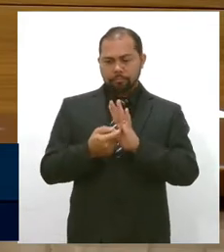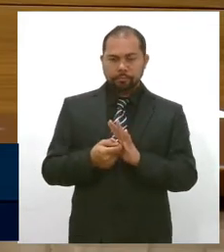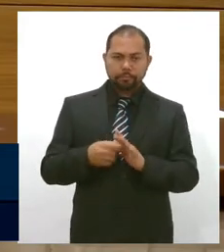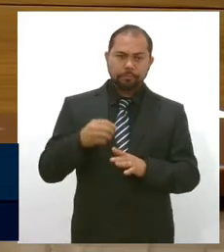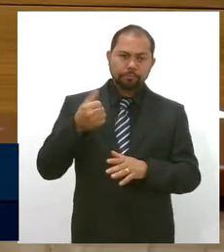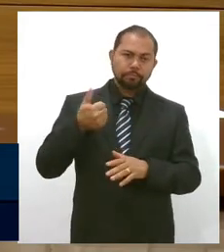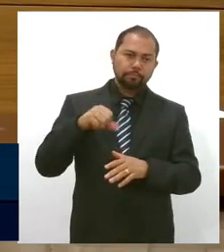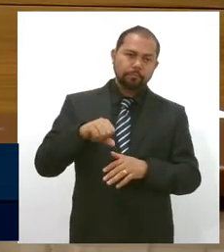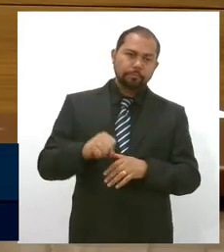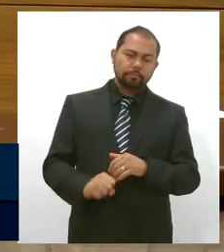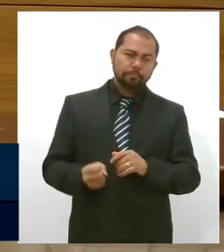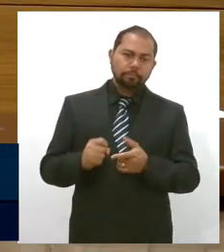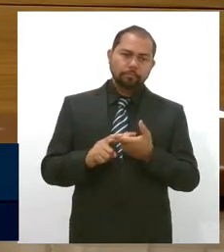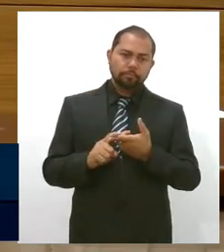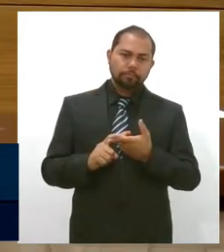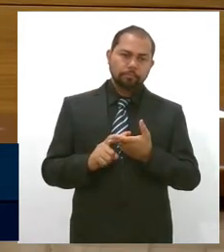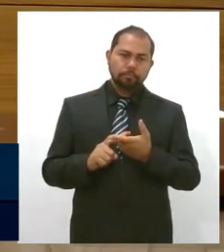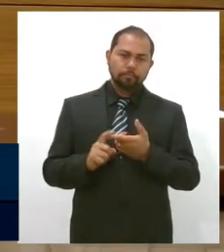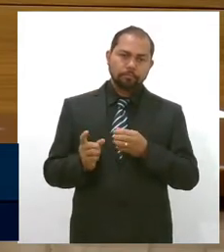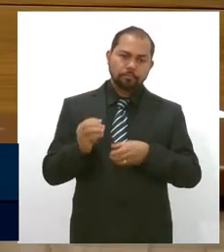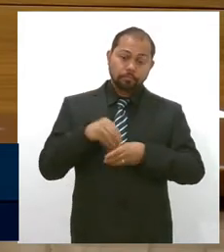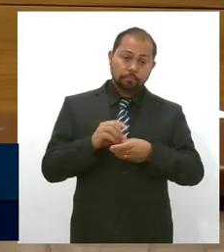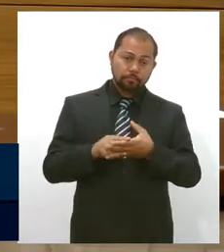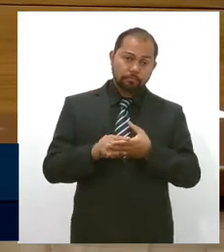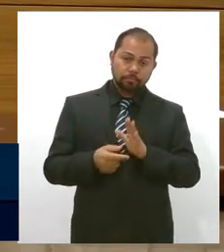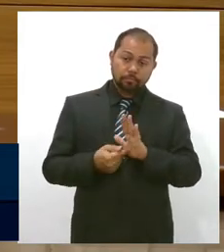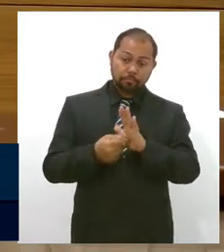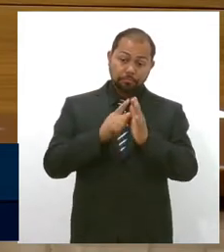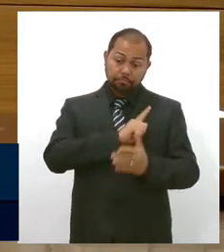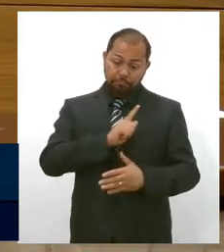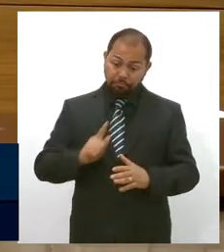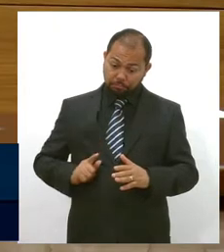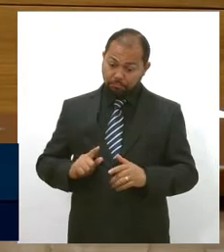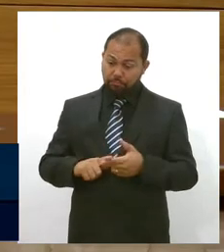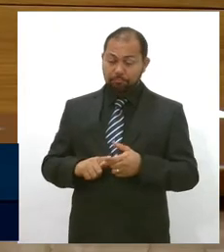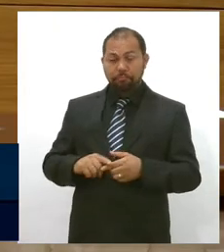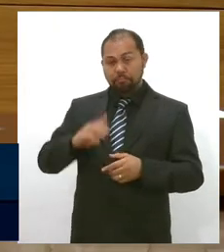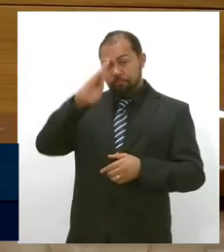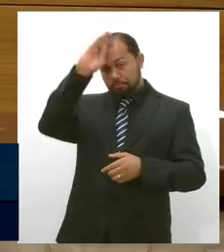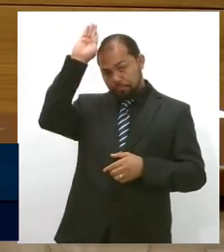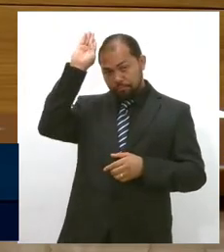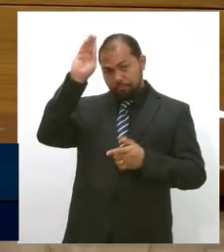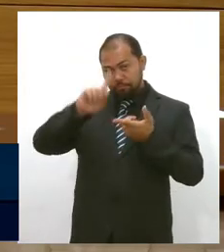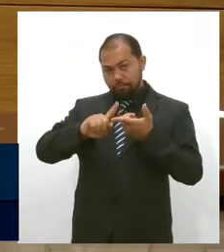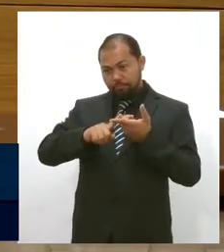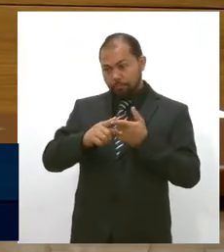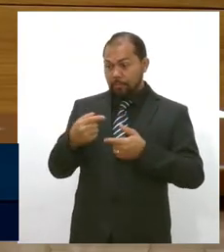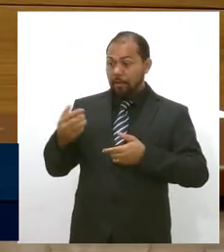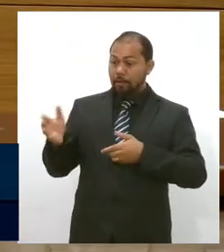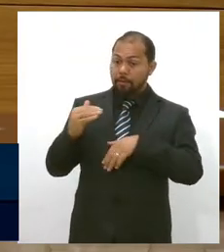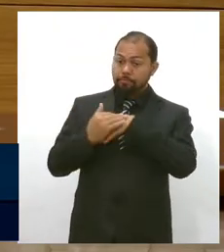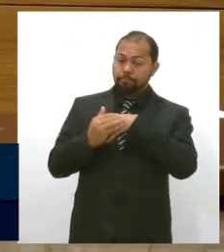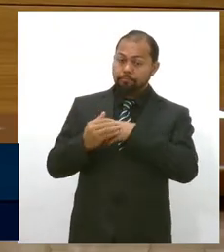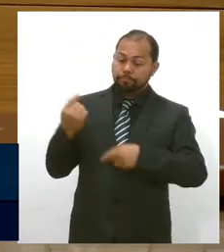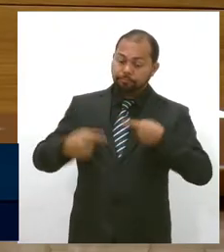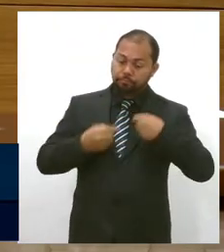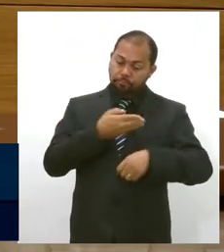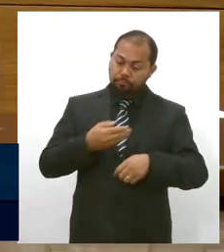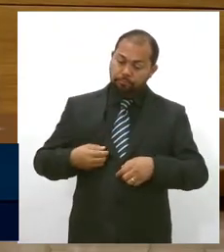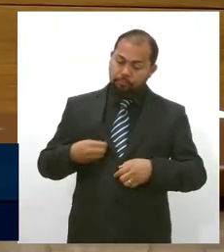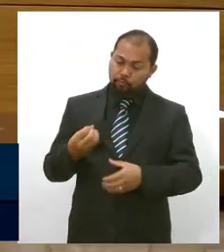a presente indicação ao governador do Estado de Sergipe, senhor Belivaldo Chagas, solicitando políticas públicas sobre a geração de empregos para o município